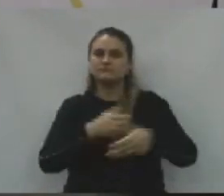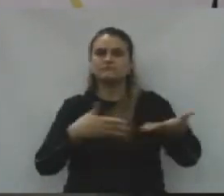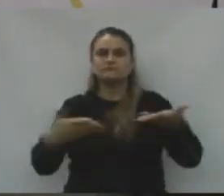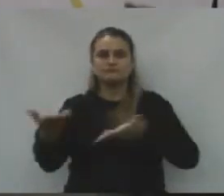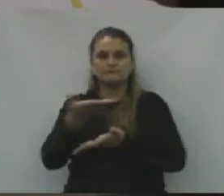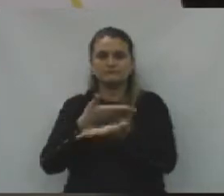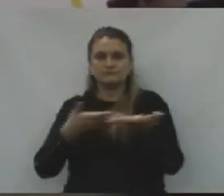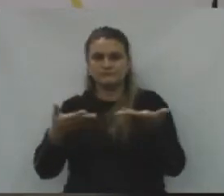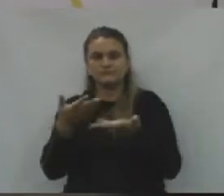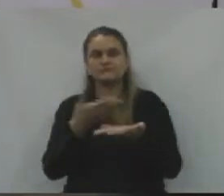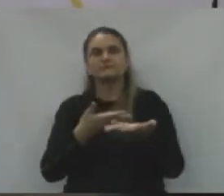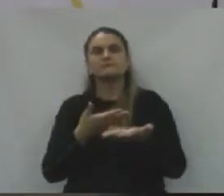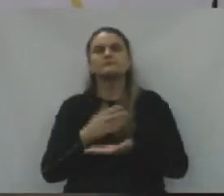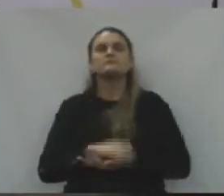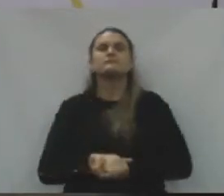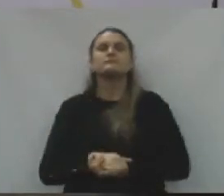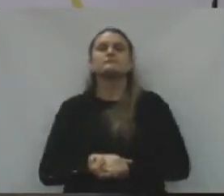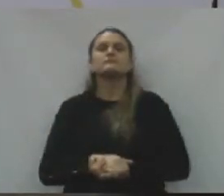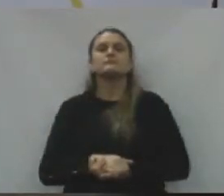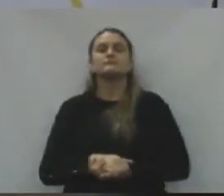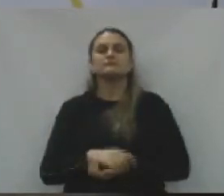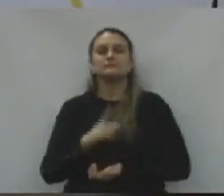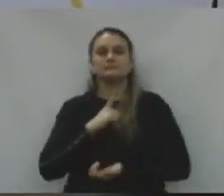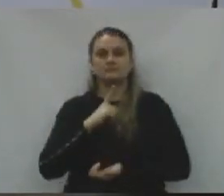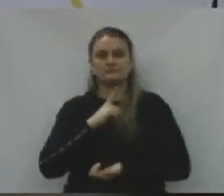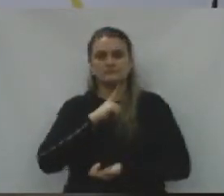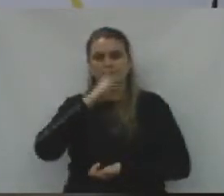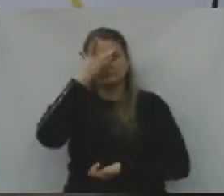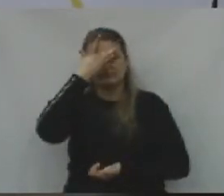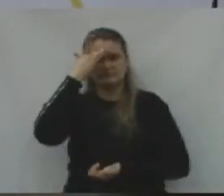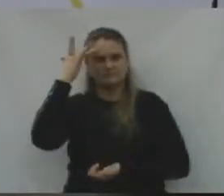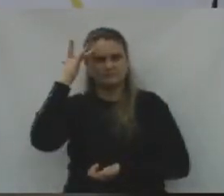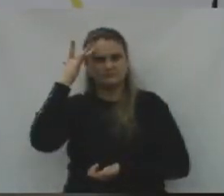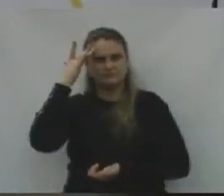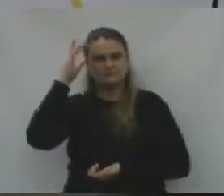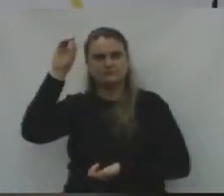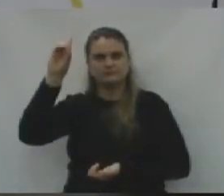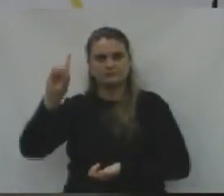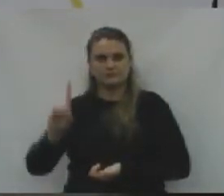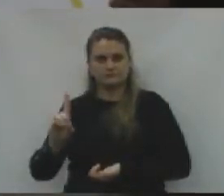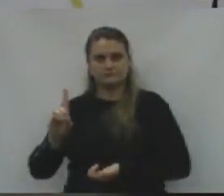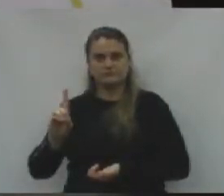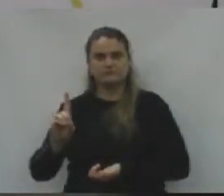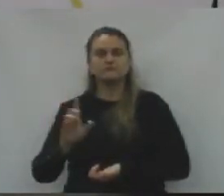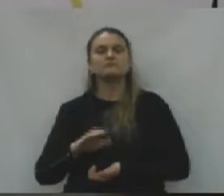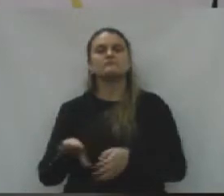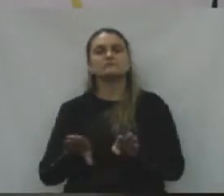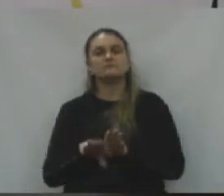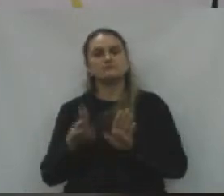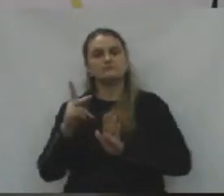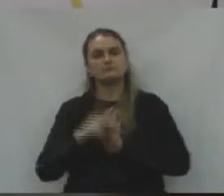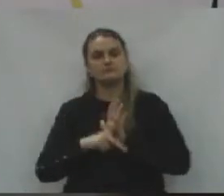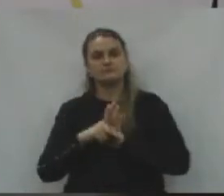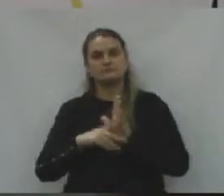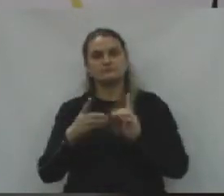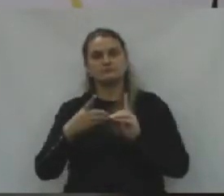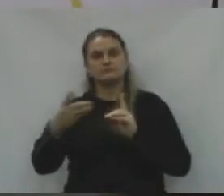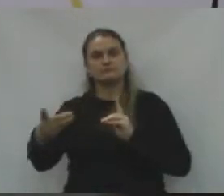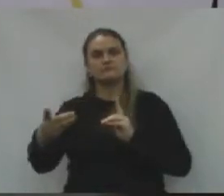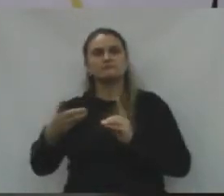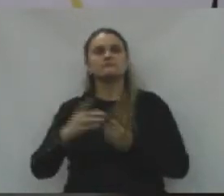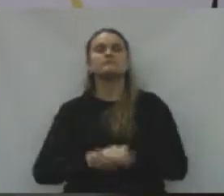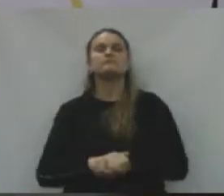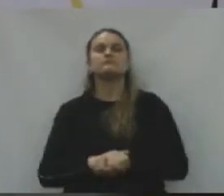essa demanda nos processos, a bolsa portador de pessoa com necessidade especial e os projetos de